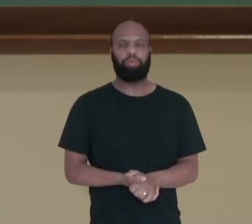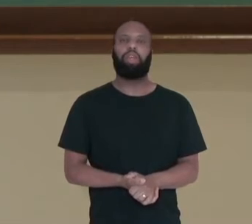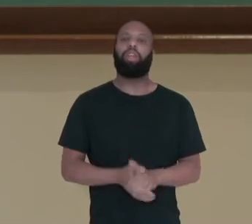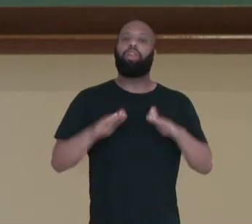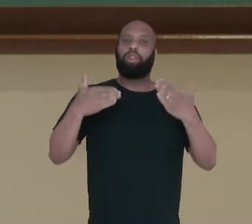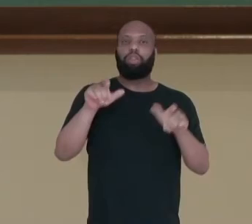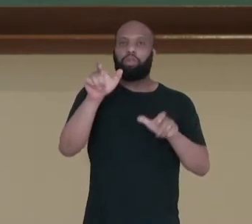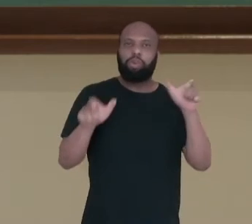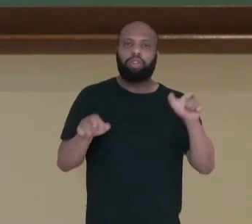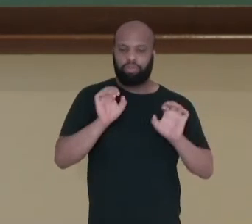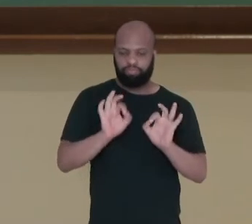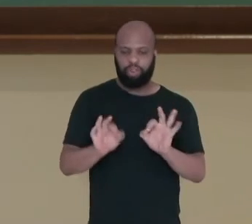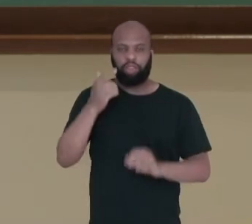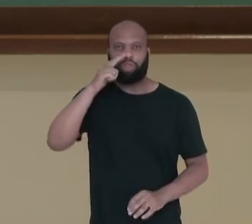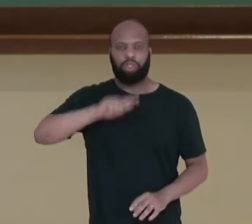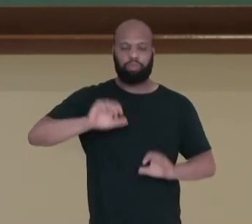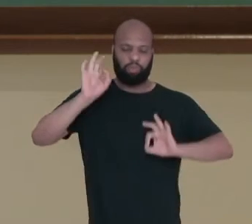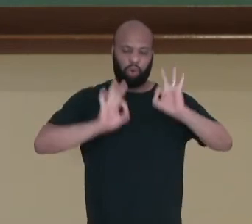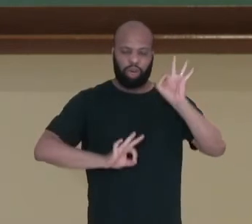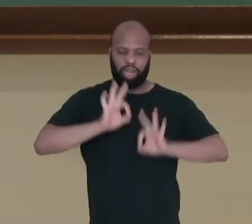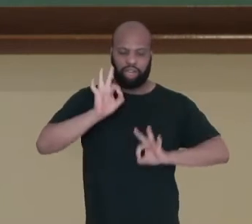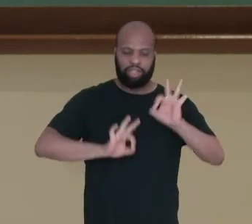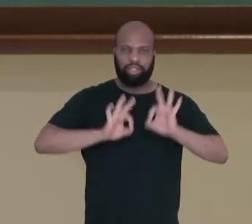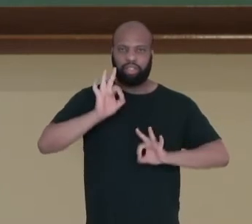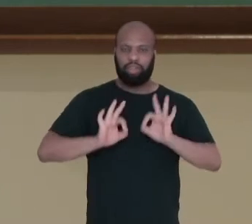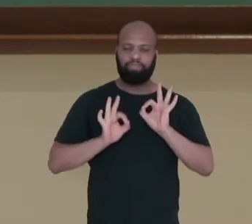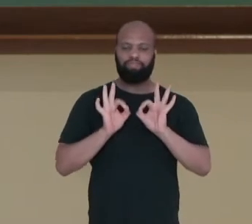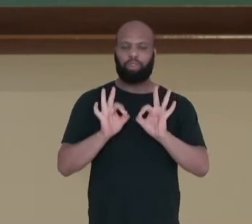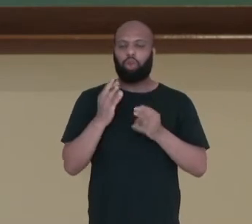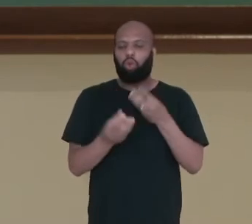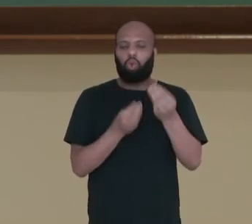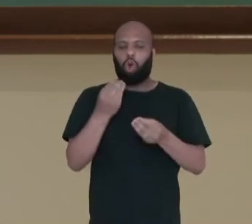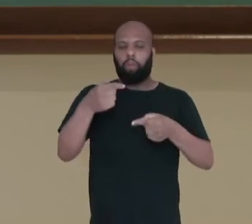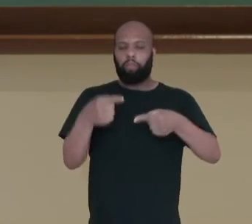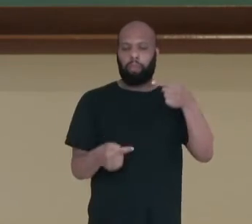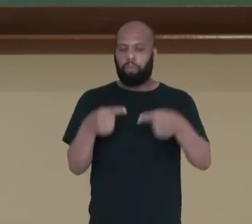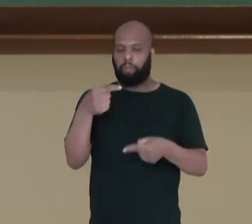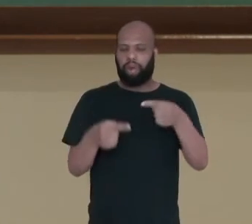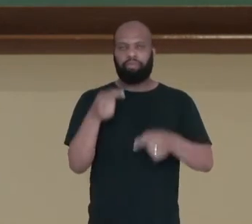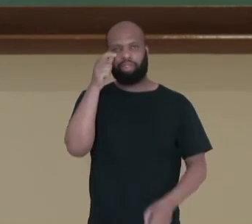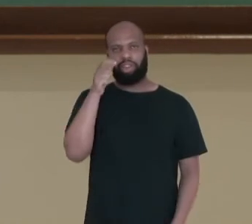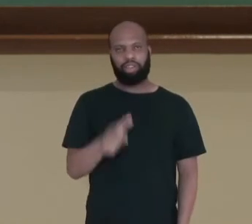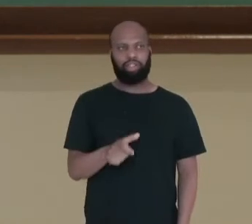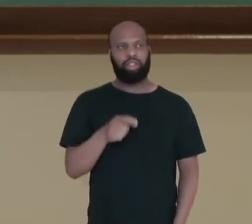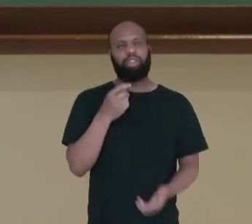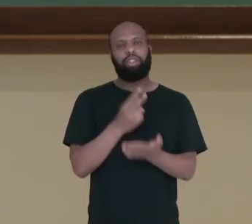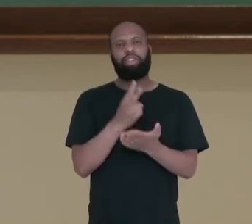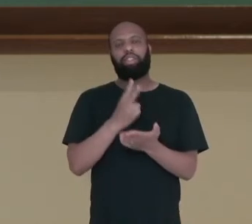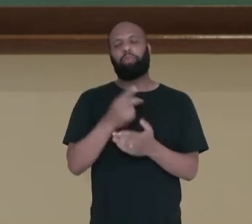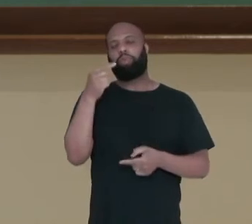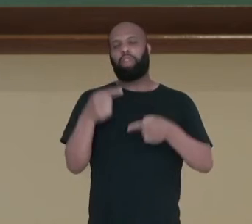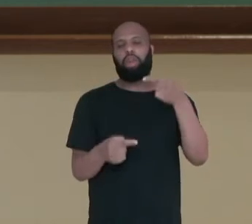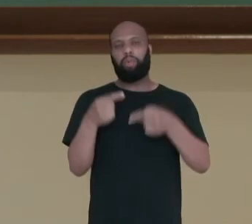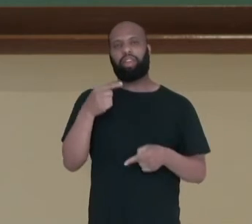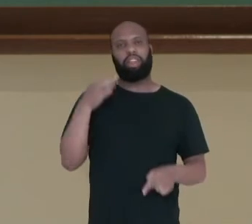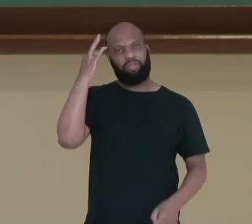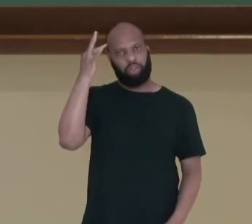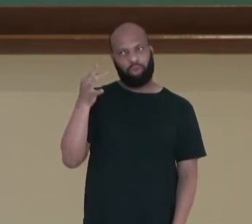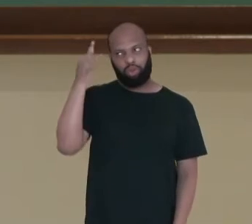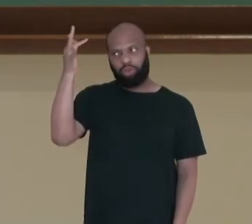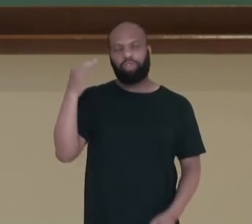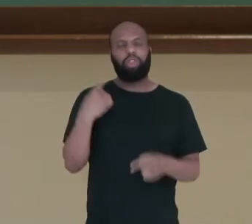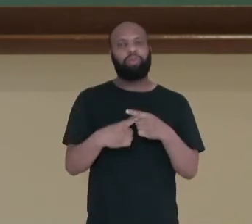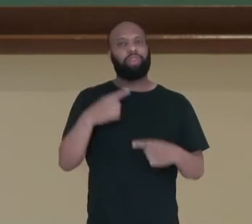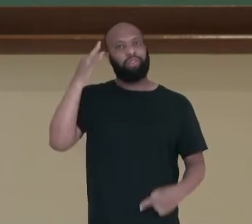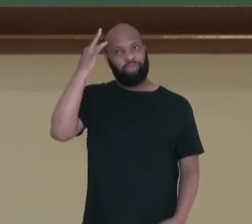E aí, pessoal, deu certo? Conseguiram organizar mais ou menos como é que vai funcionar esse debate? É bem interessante a gente debater filosofia, porque a